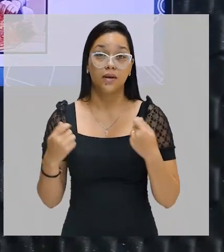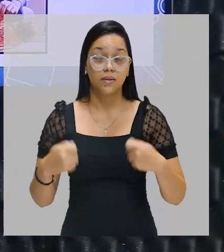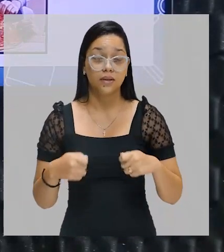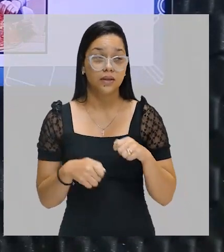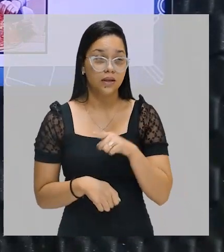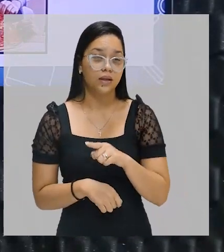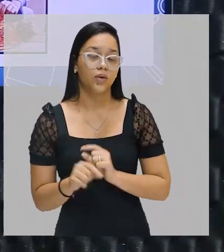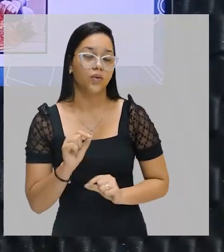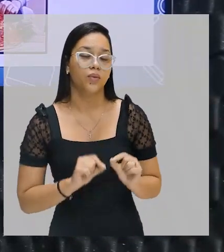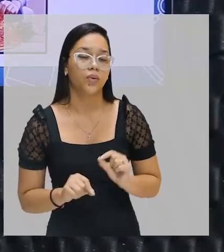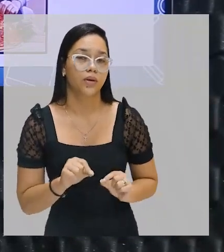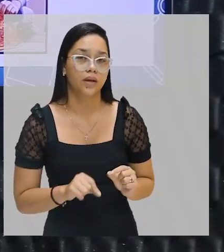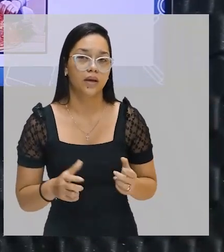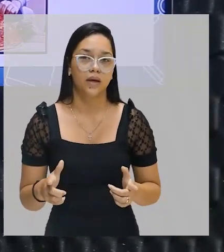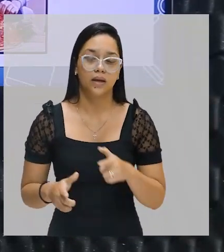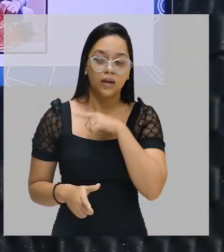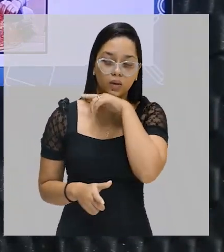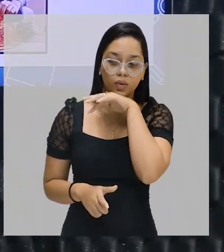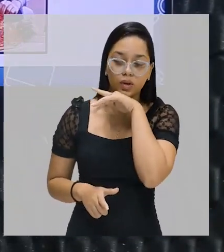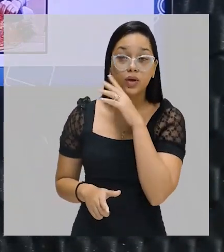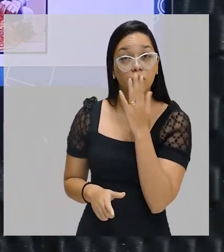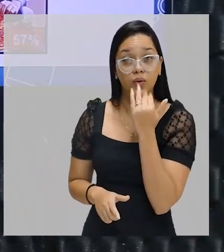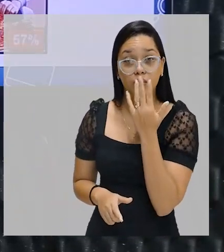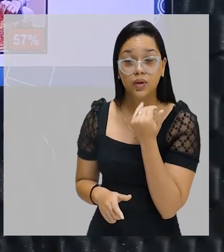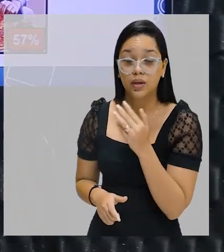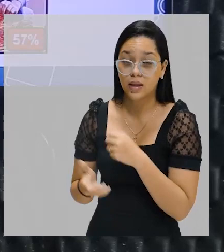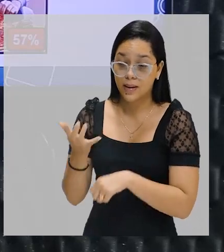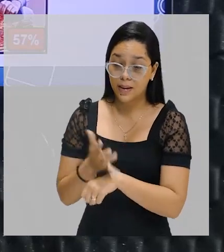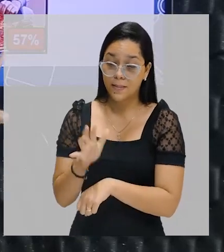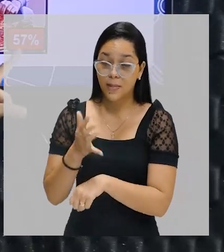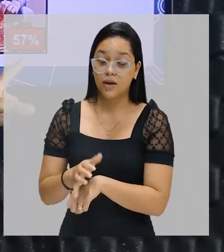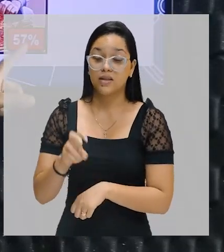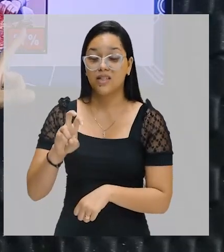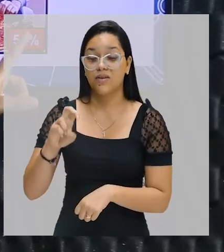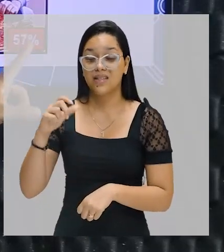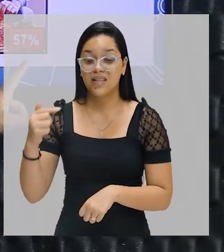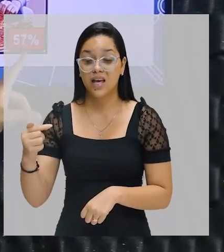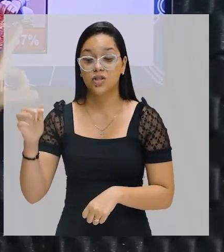ali maus hábitos alimentares, você tem